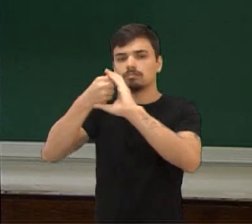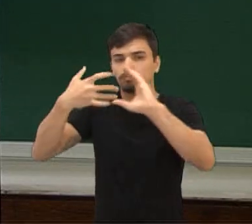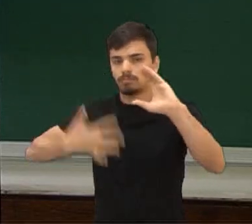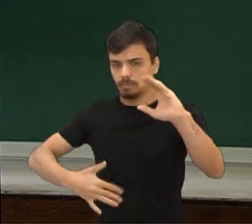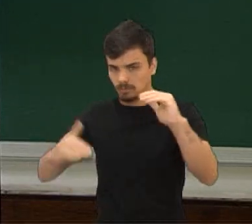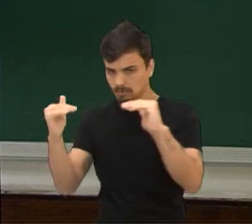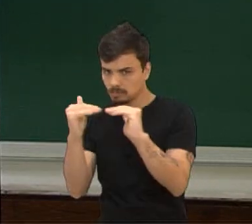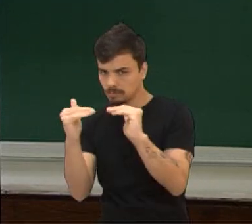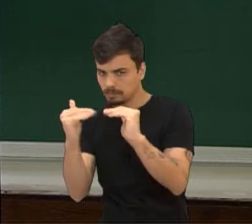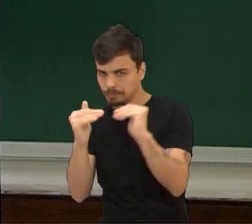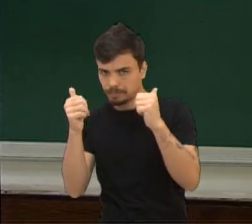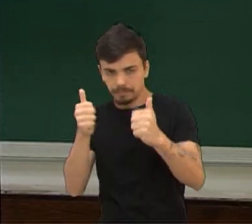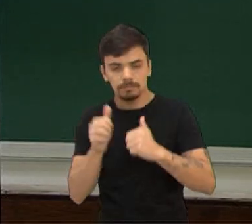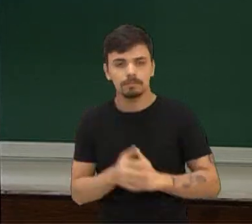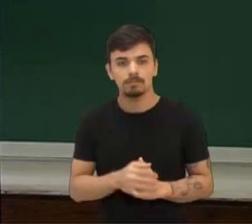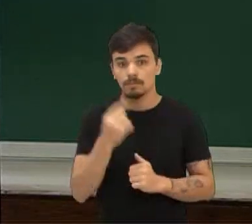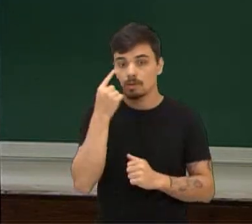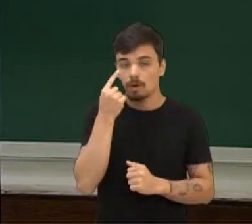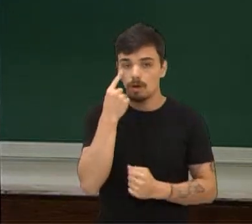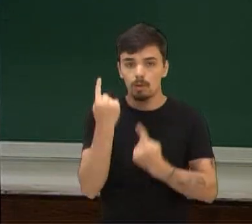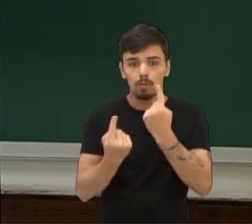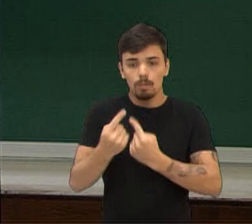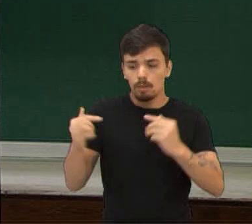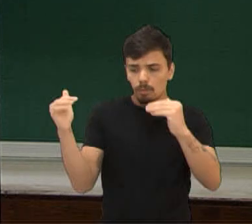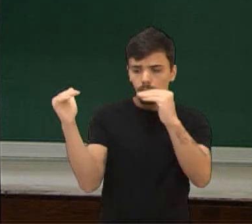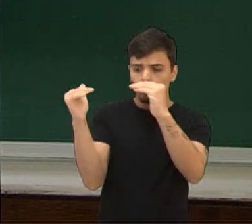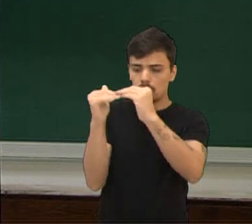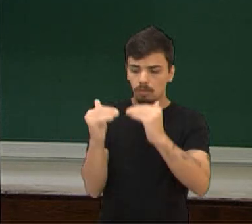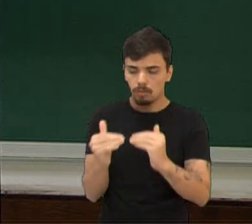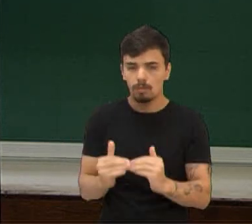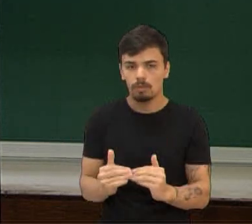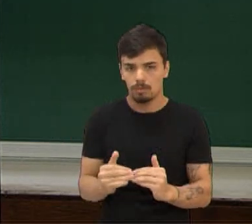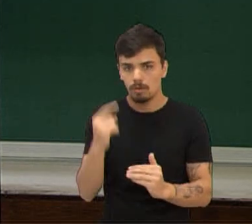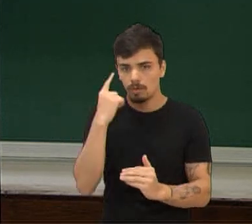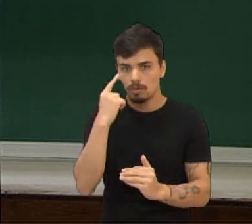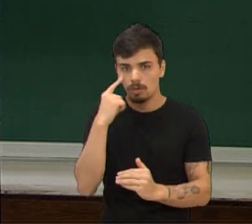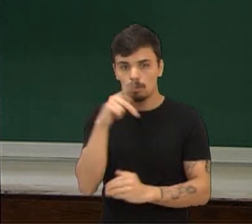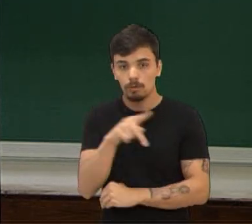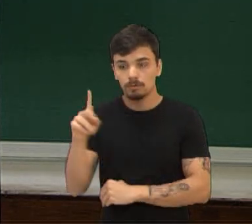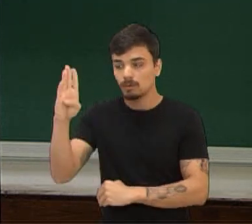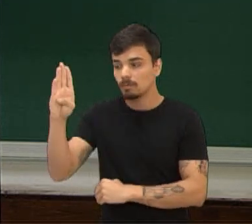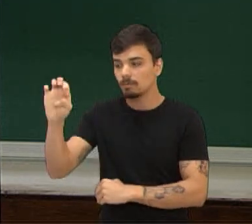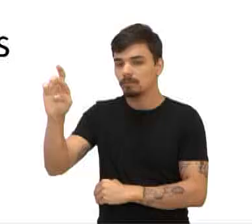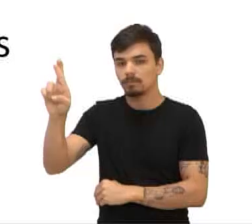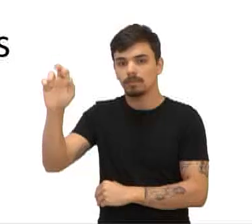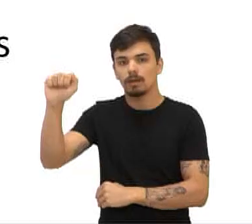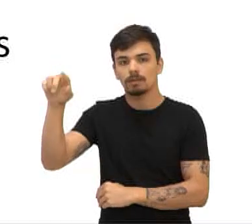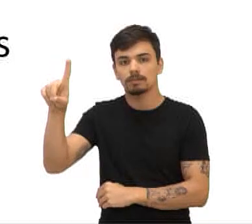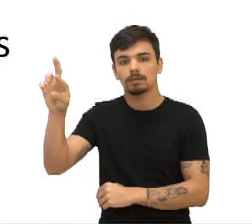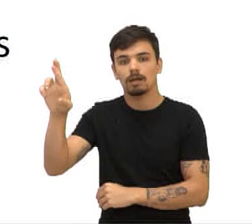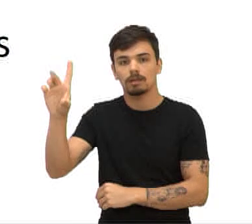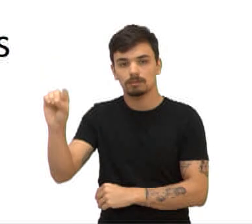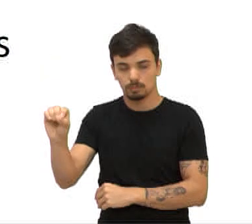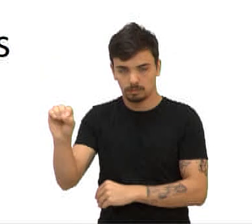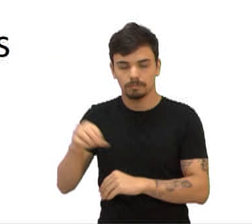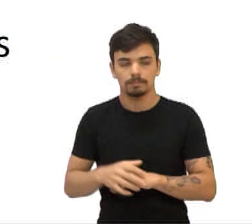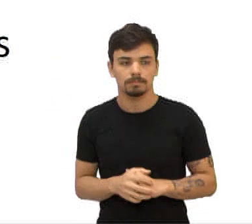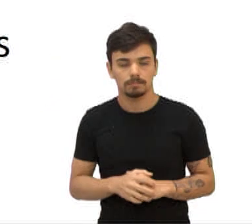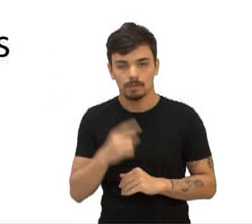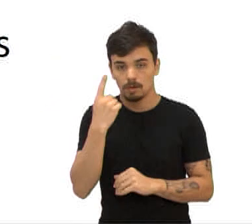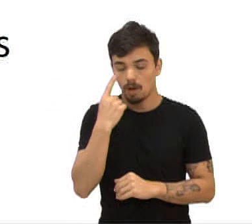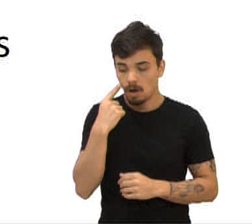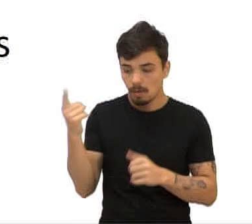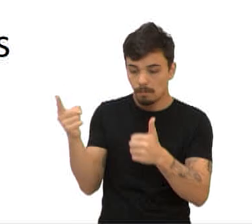comum. Vejamos quais são esses pontos em comum de acordo com o professor Bernardo Sorge. Primeiro, a noção